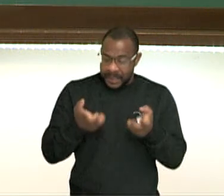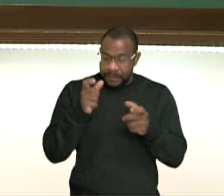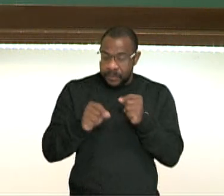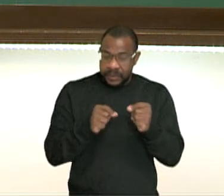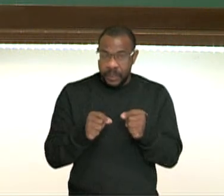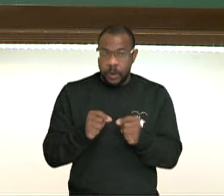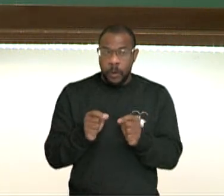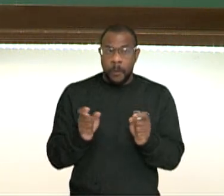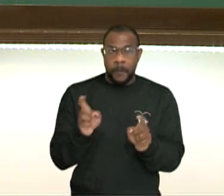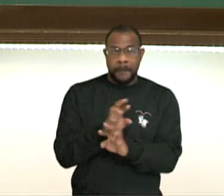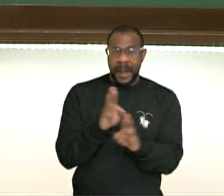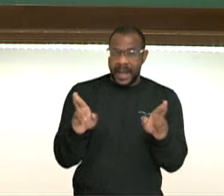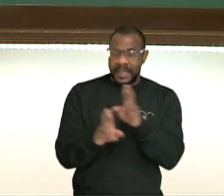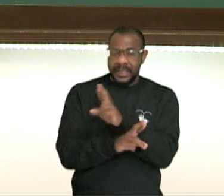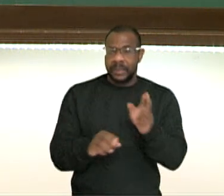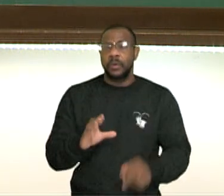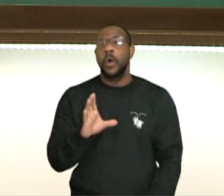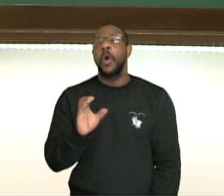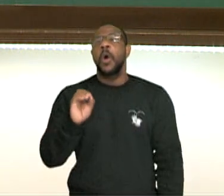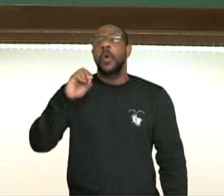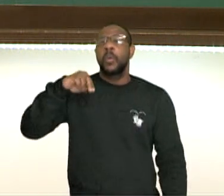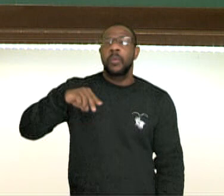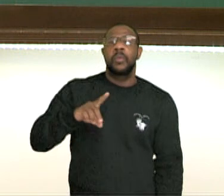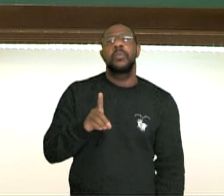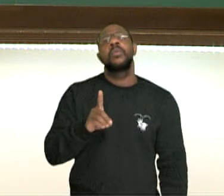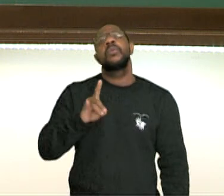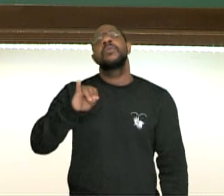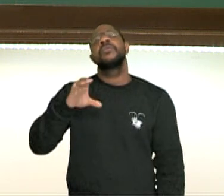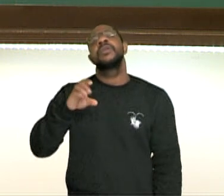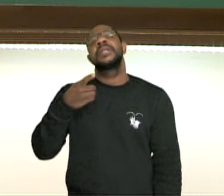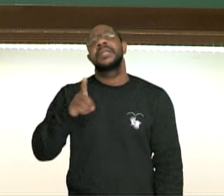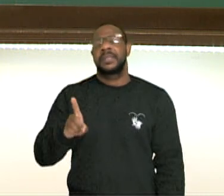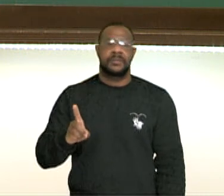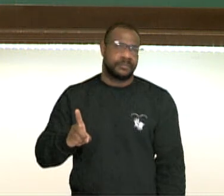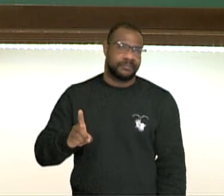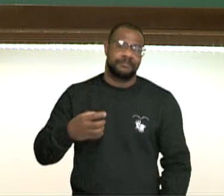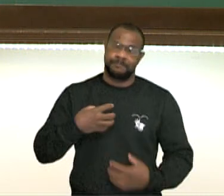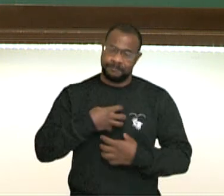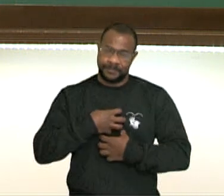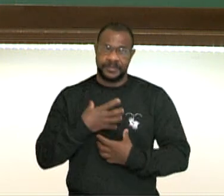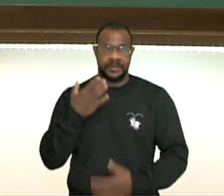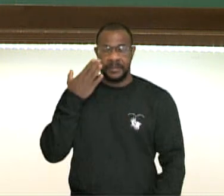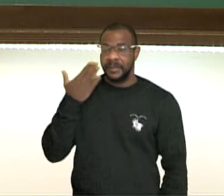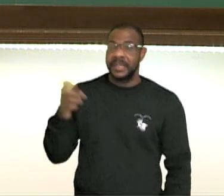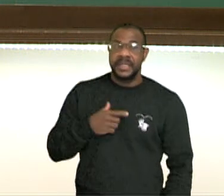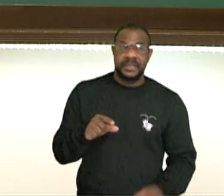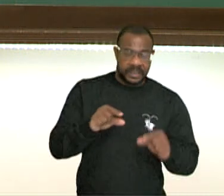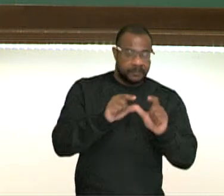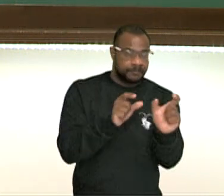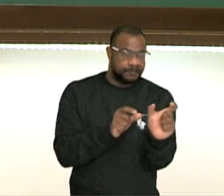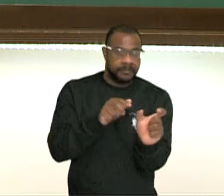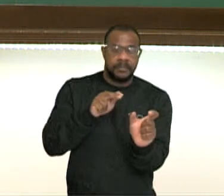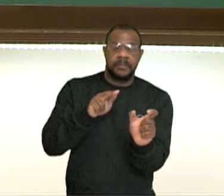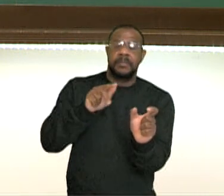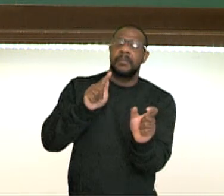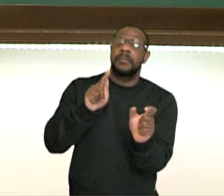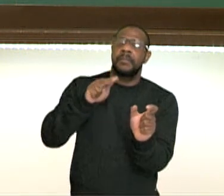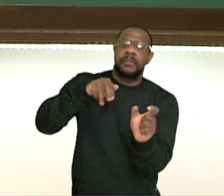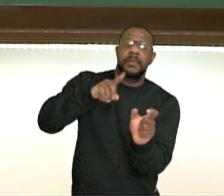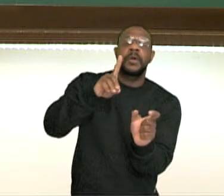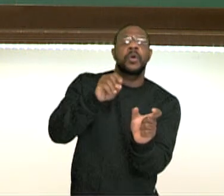condição, além da relação de tempo. Então, temos aí uma expressão que indica tempo e também indica